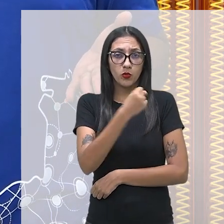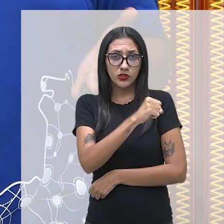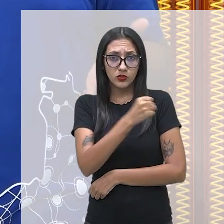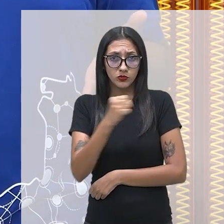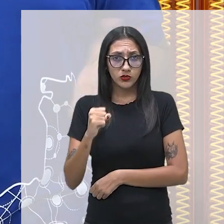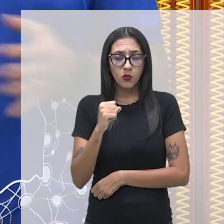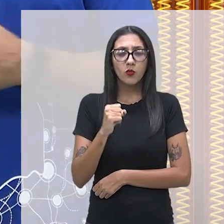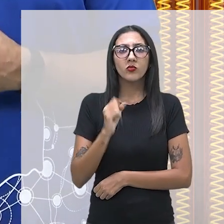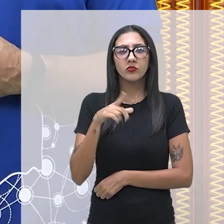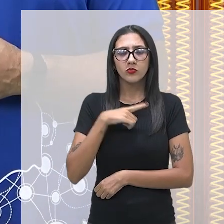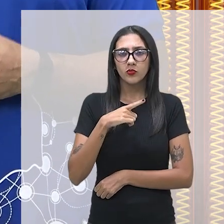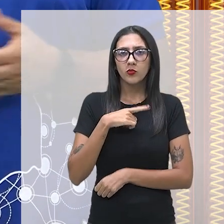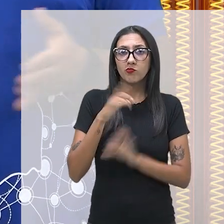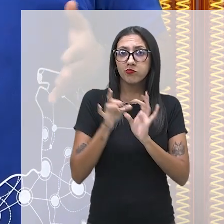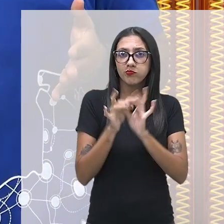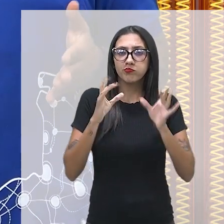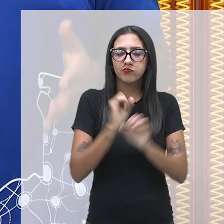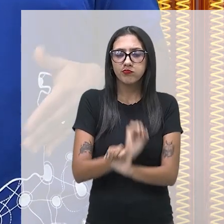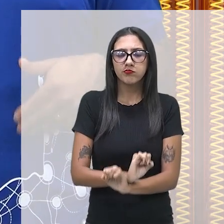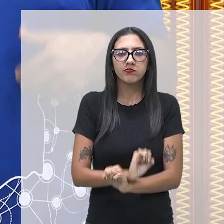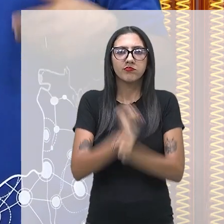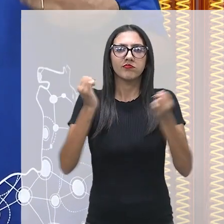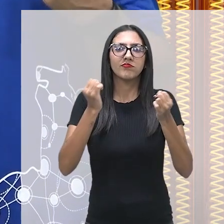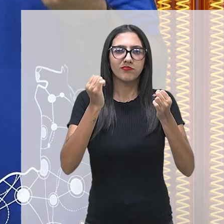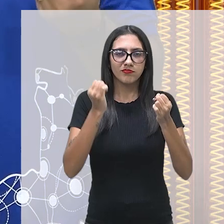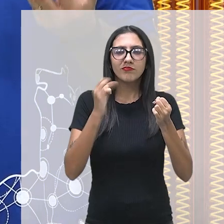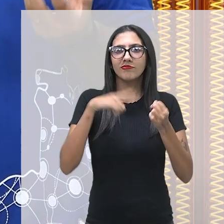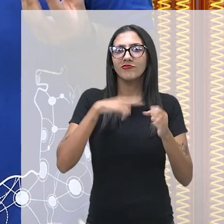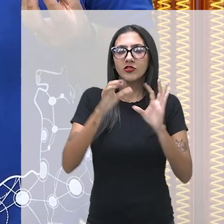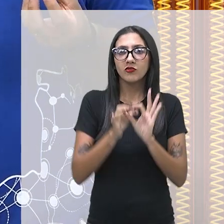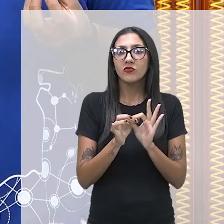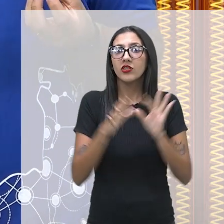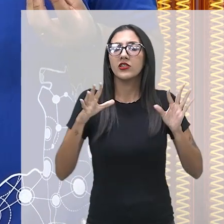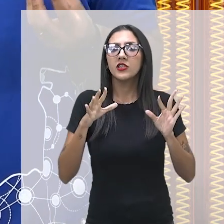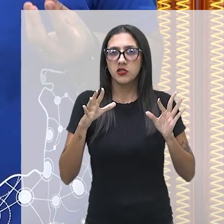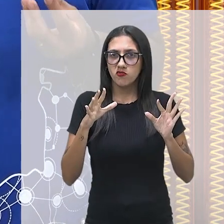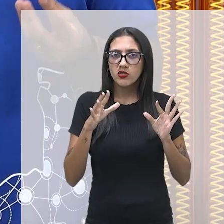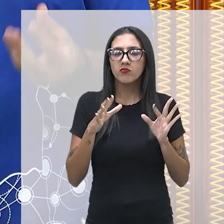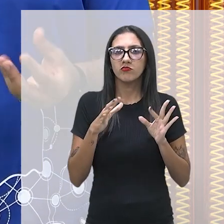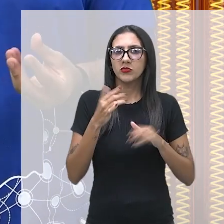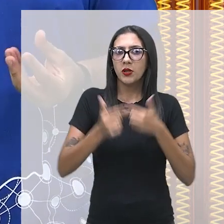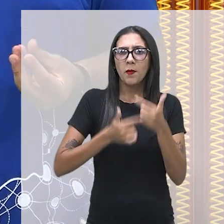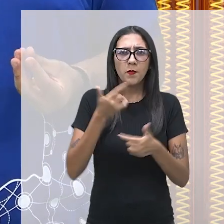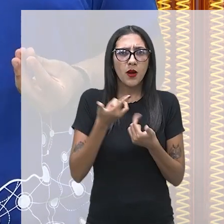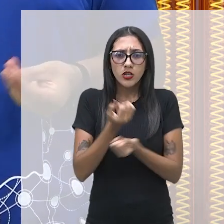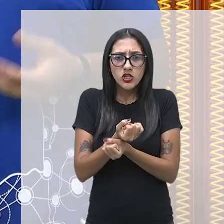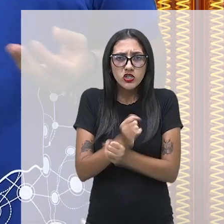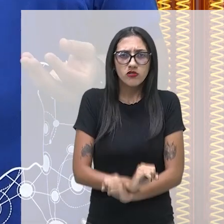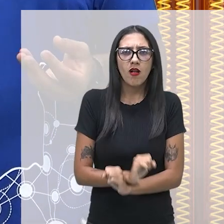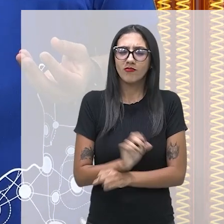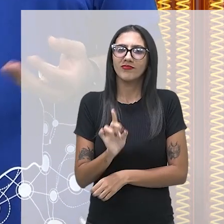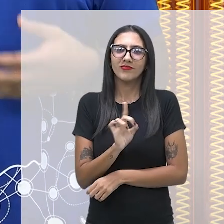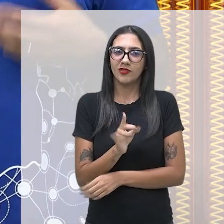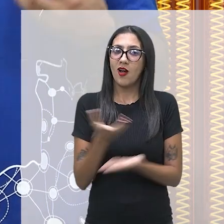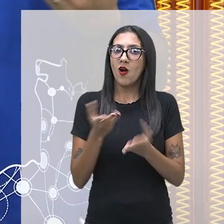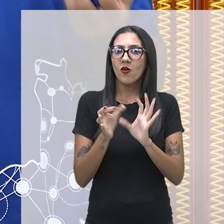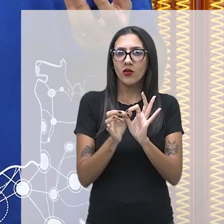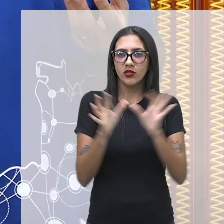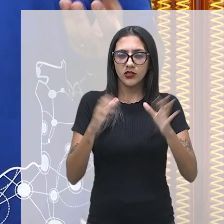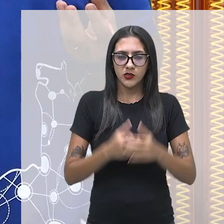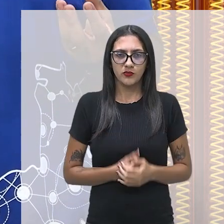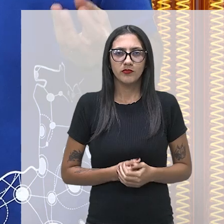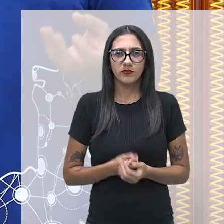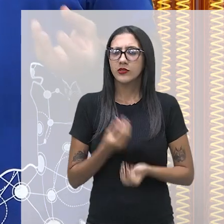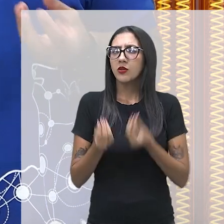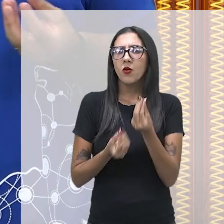1888, quase que não sai, o negro ele foi abolido dos seus serviços como escravizado. Então, professor, como é que foi